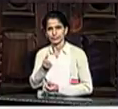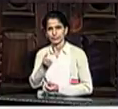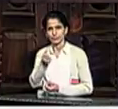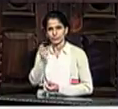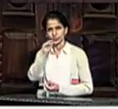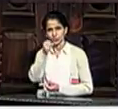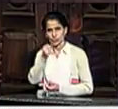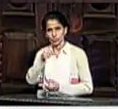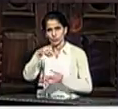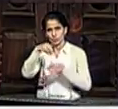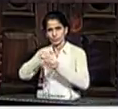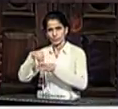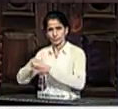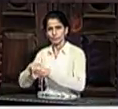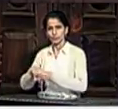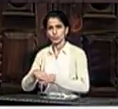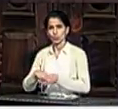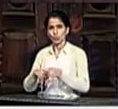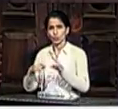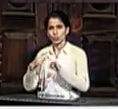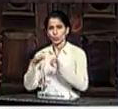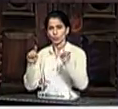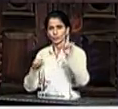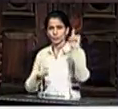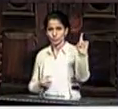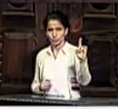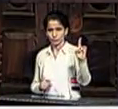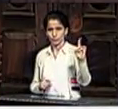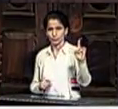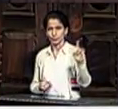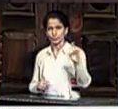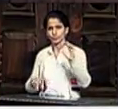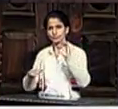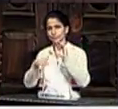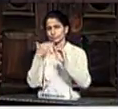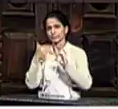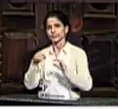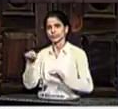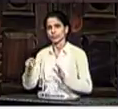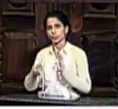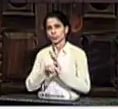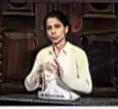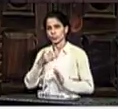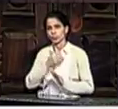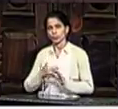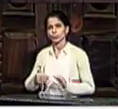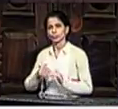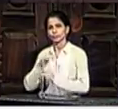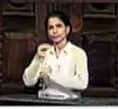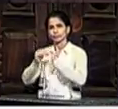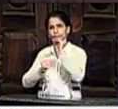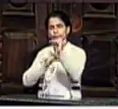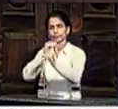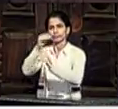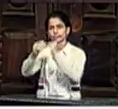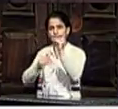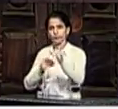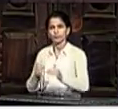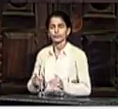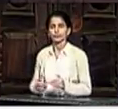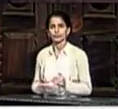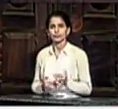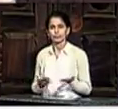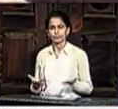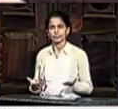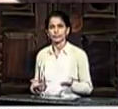68 votos a 1 a mensagem do governo do Estado com os avanços que conseguimos com